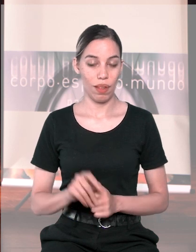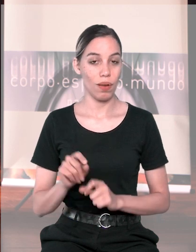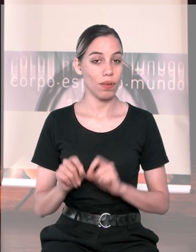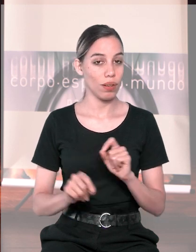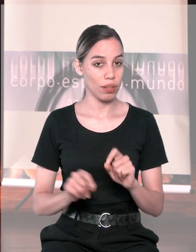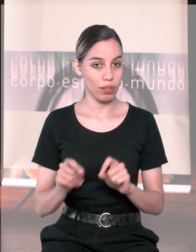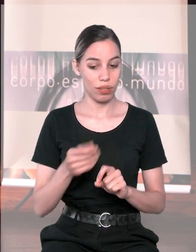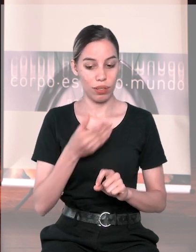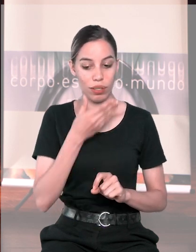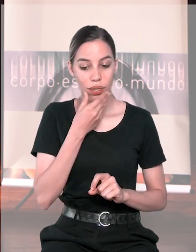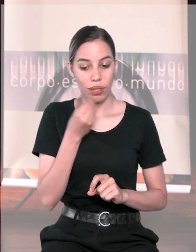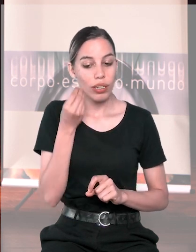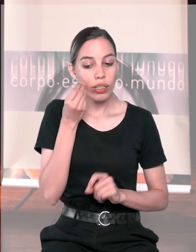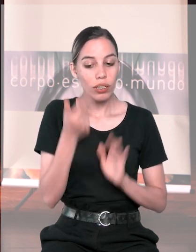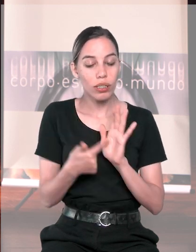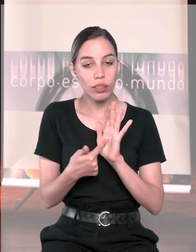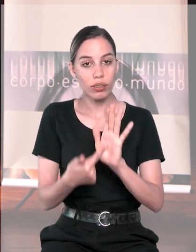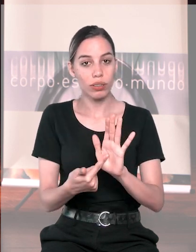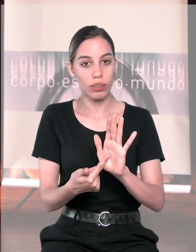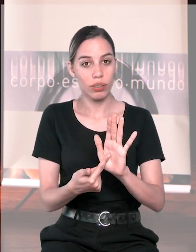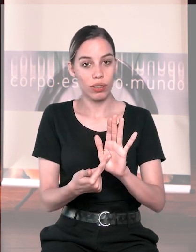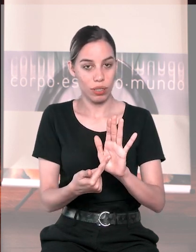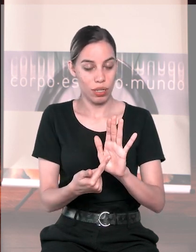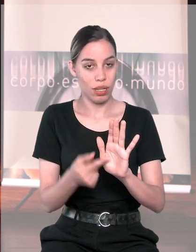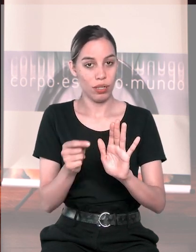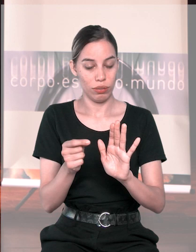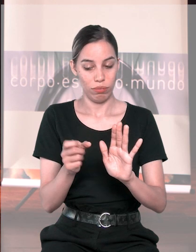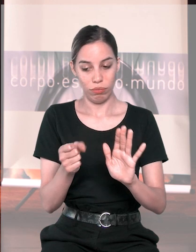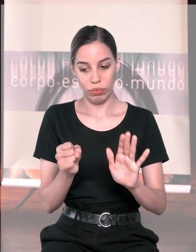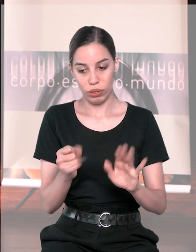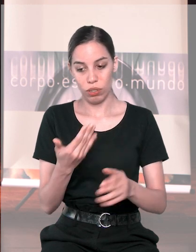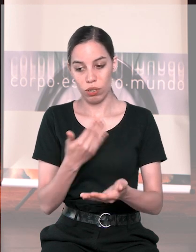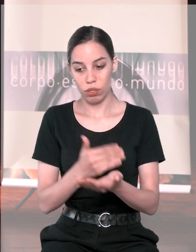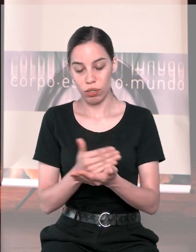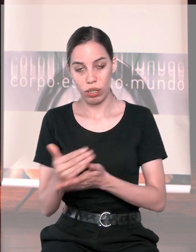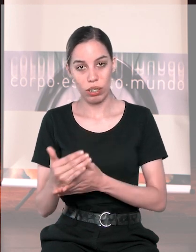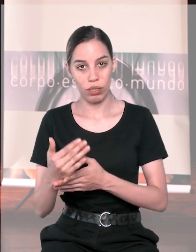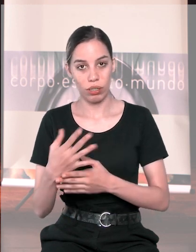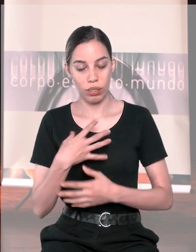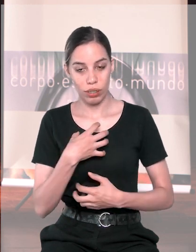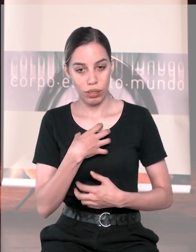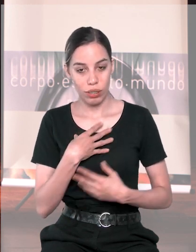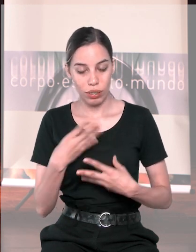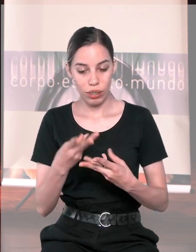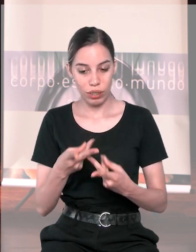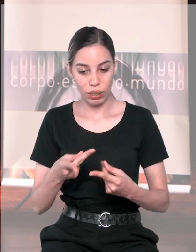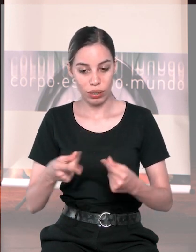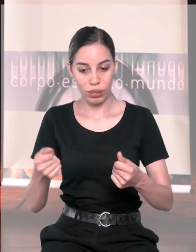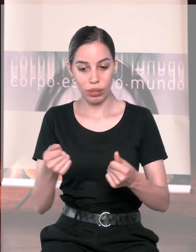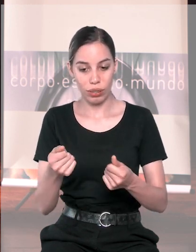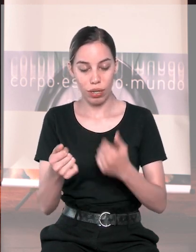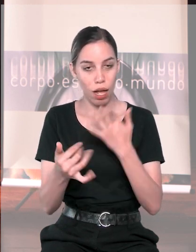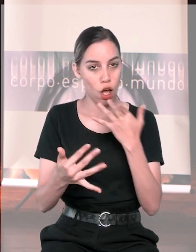o que o Valéry começa a mostrar? Que se a gente começa a sensibilidade do visual e das cores,